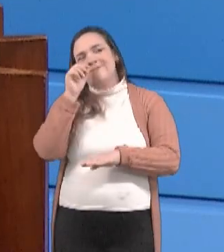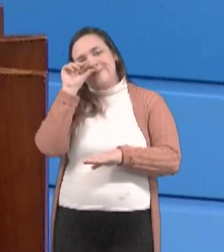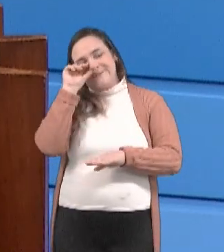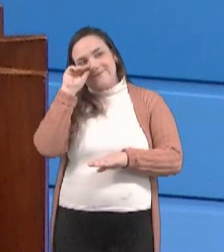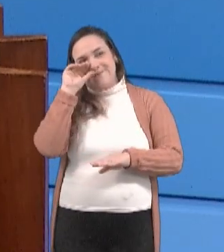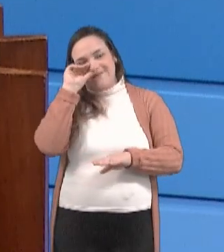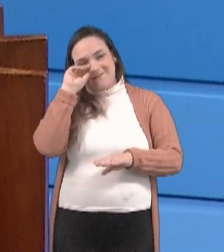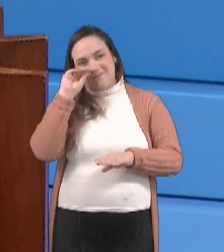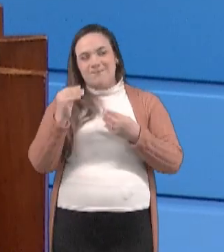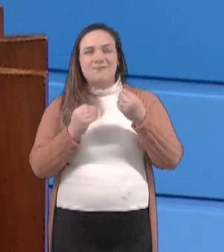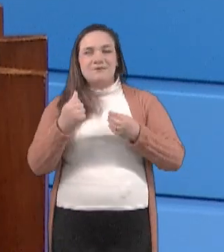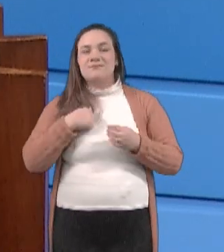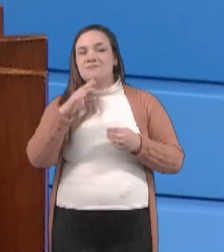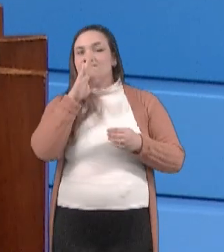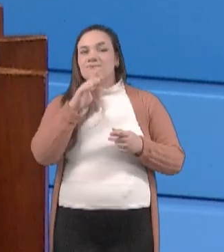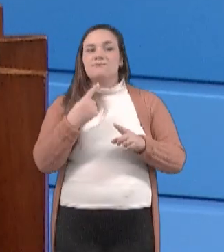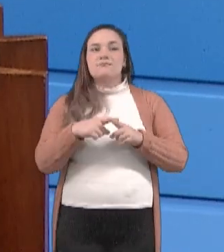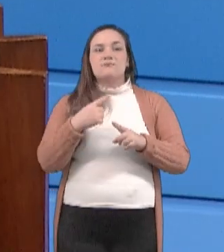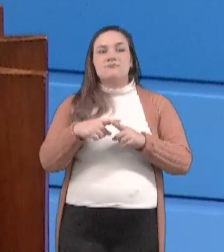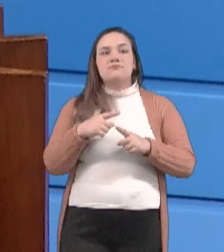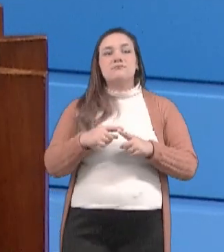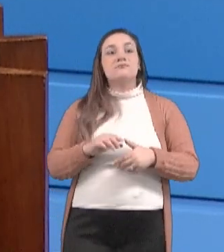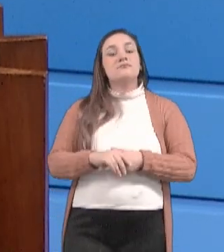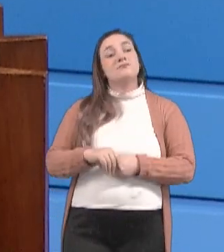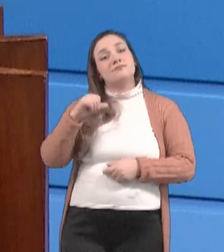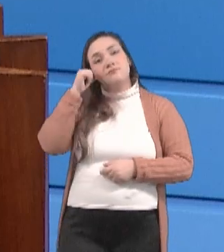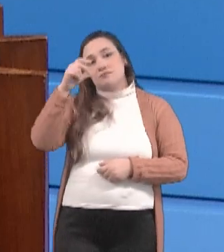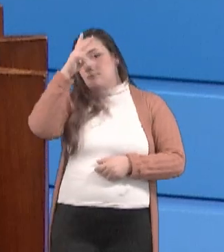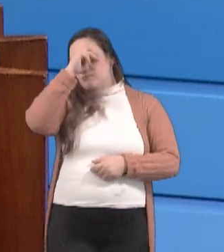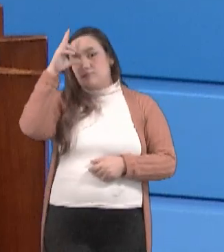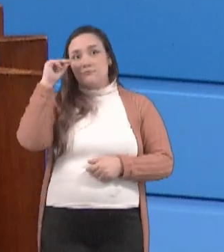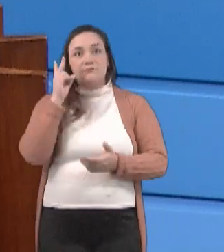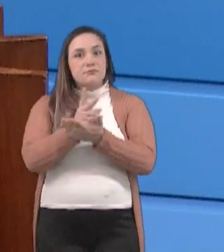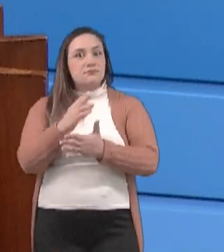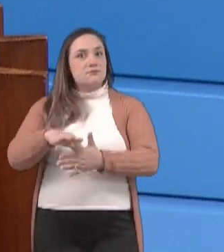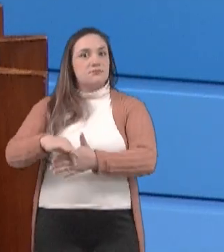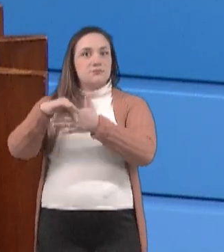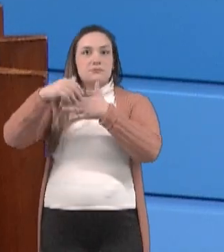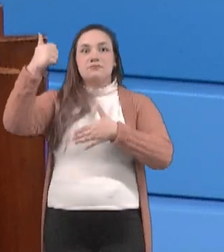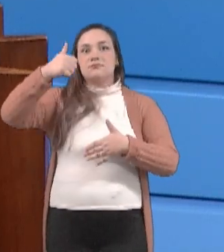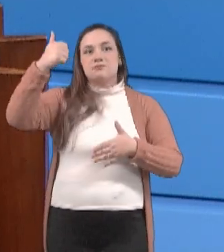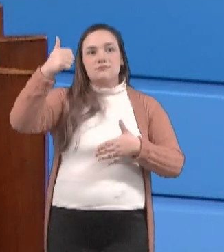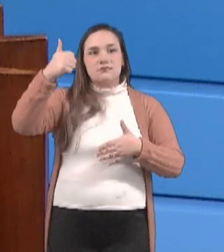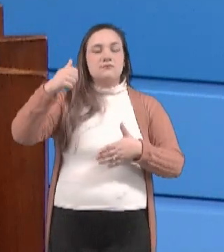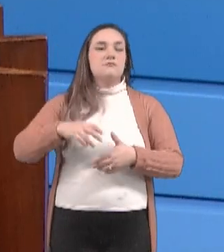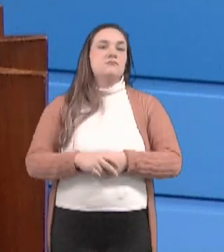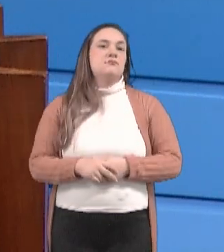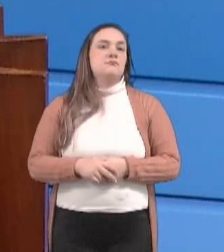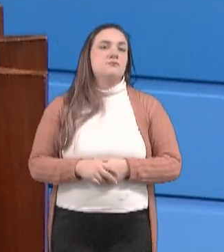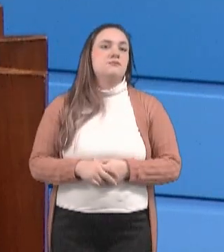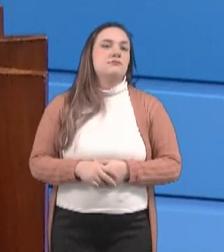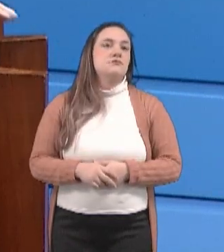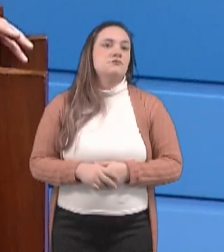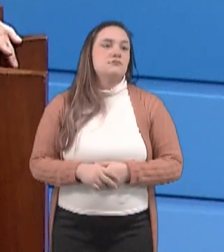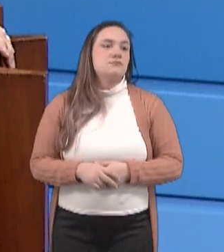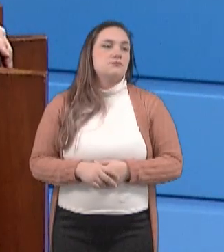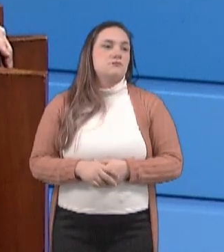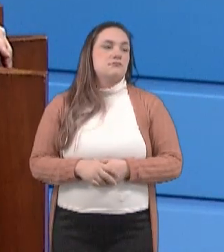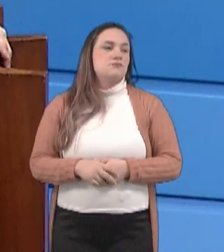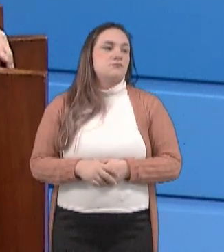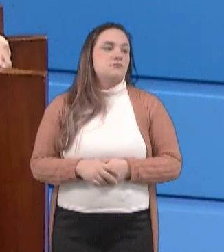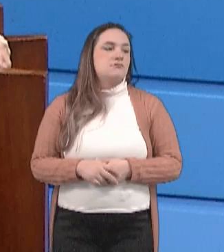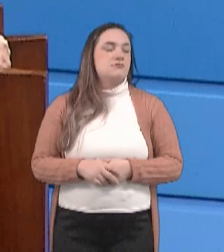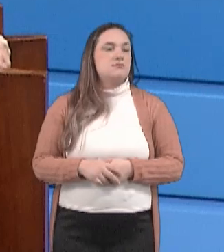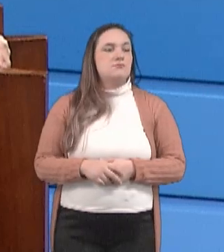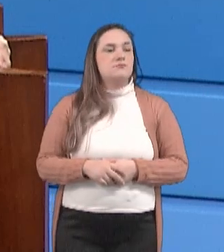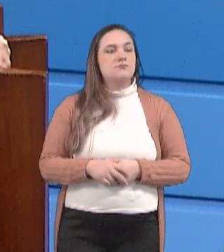porque foi uma eleição que ela liderou as pesquisas o tempo todo. Não obstante a gente ter que ficar bem restrito, porque ela não